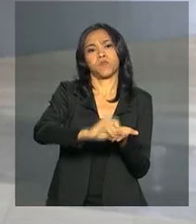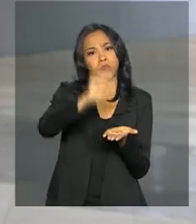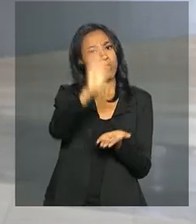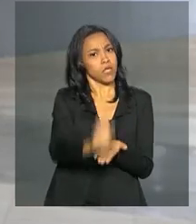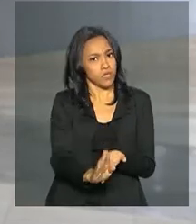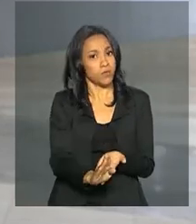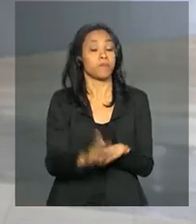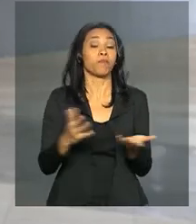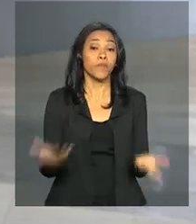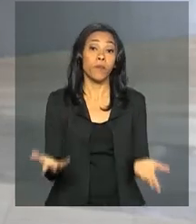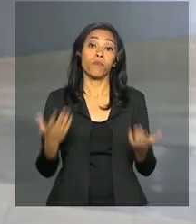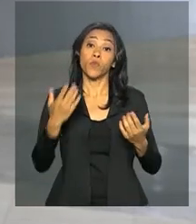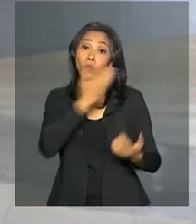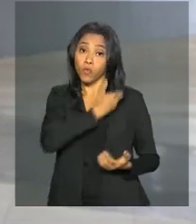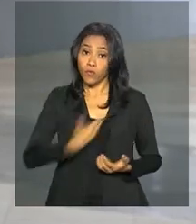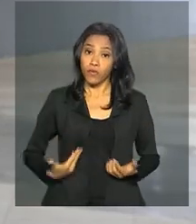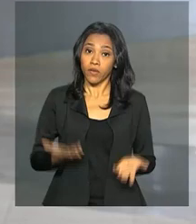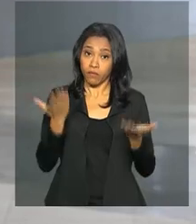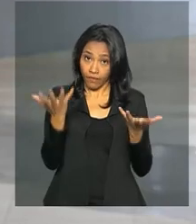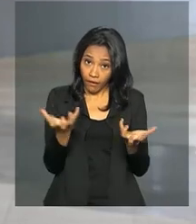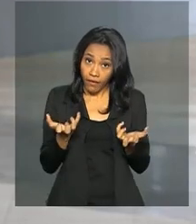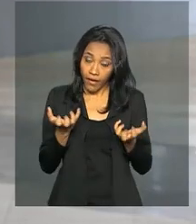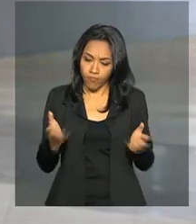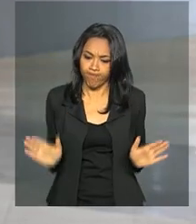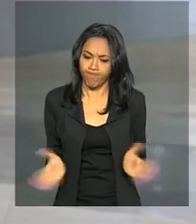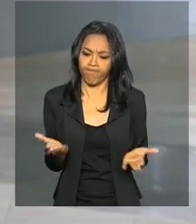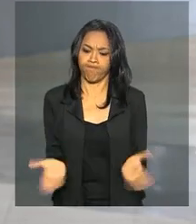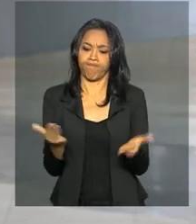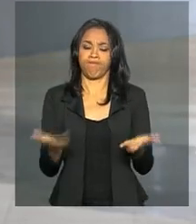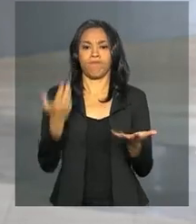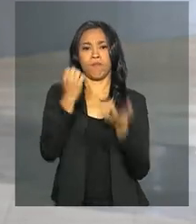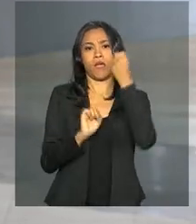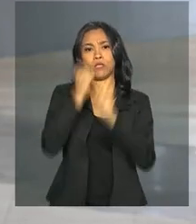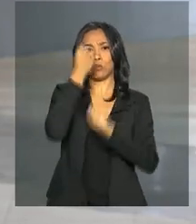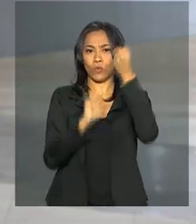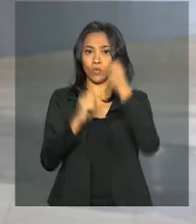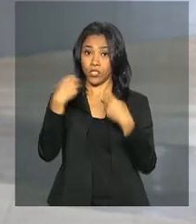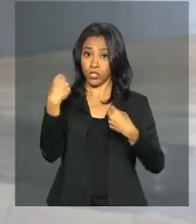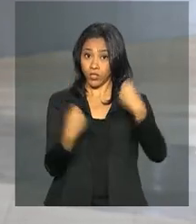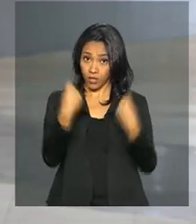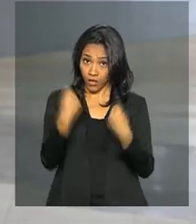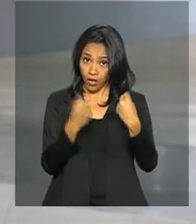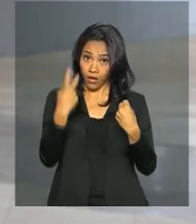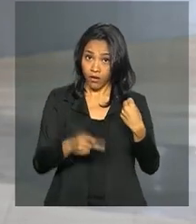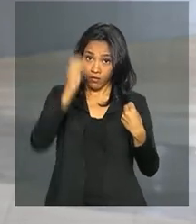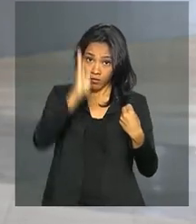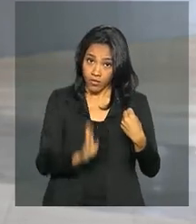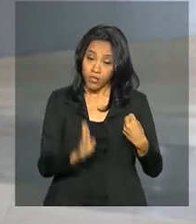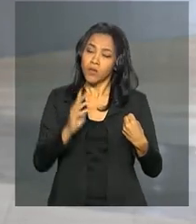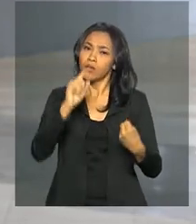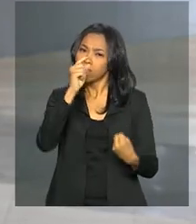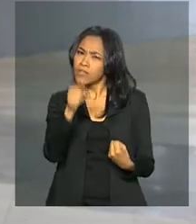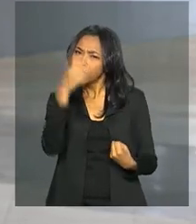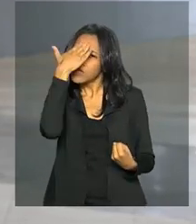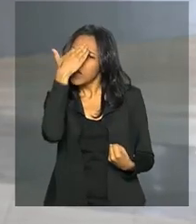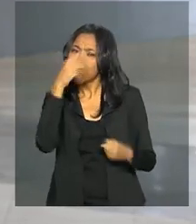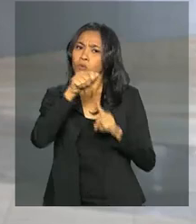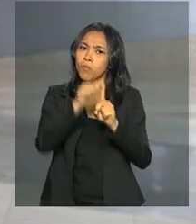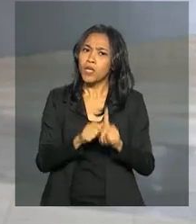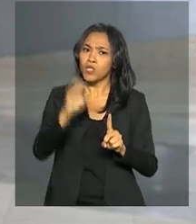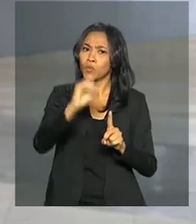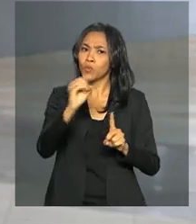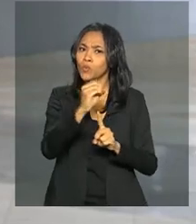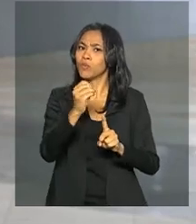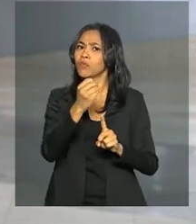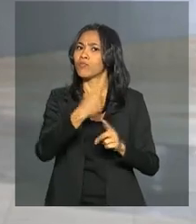O governo quer impulsionar ainda mais a indústria automobilística. E só para se ter uma ideia, outubro desse ano, mês